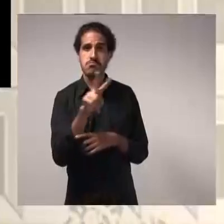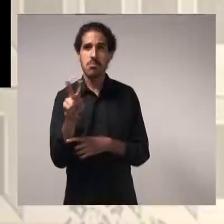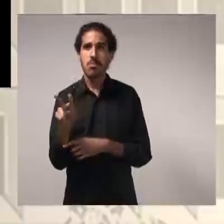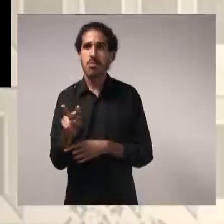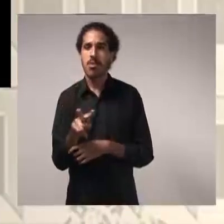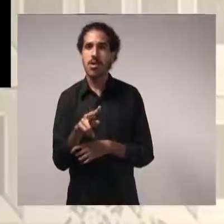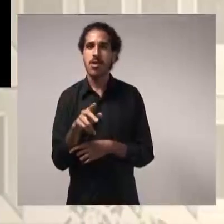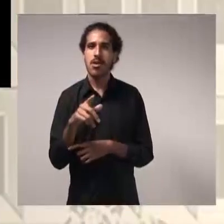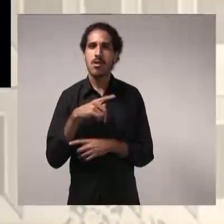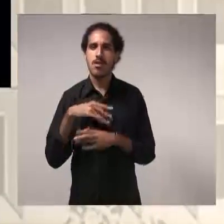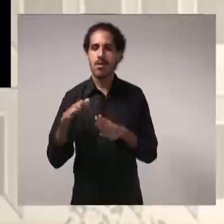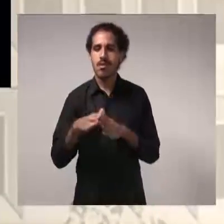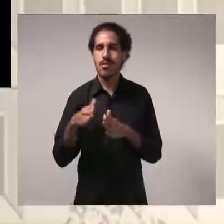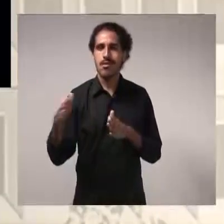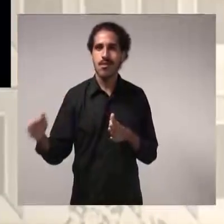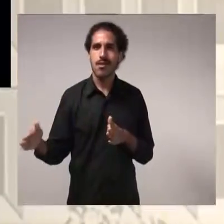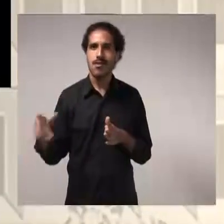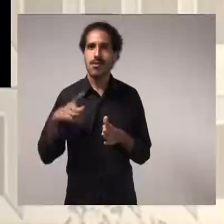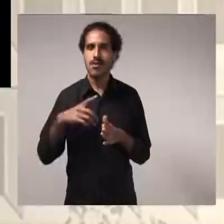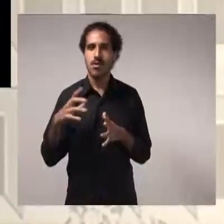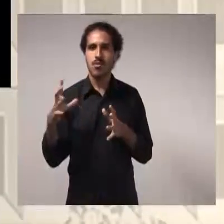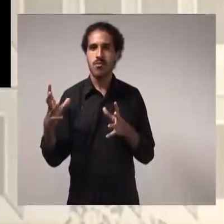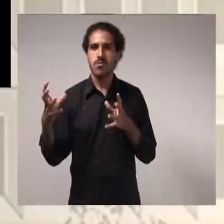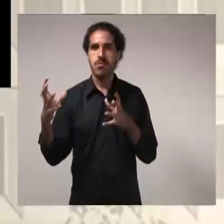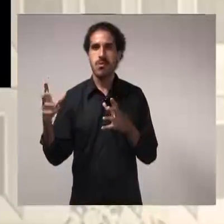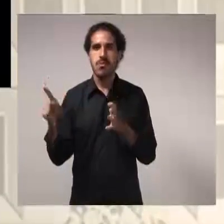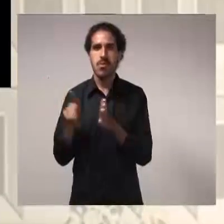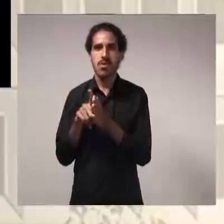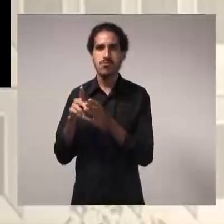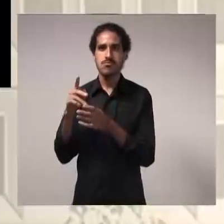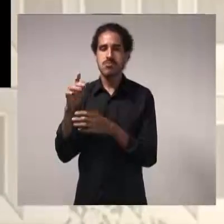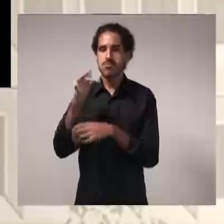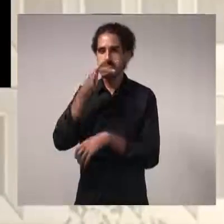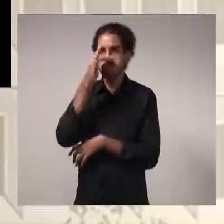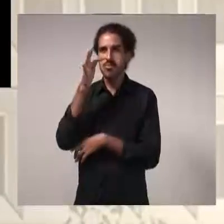o lado da estufa do viveiro. Cadê a luz?